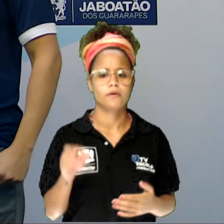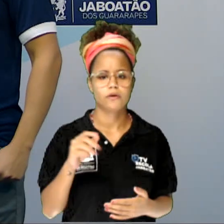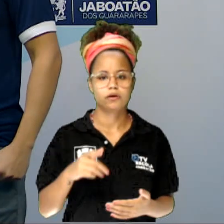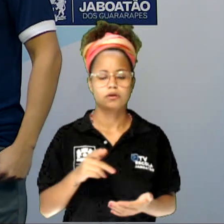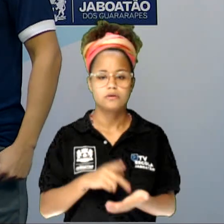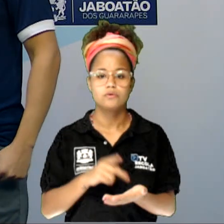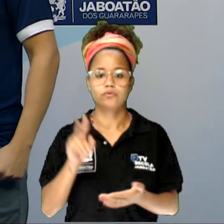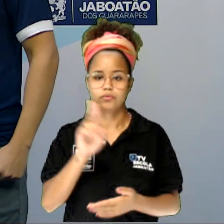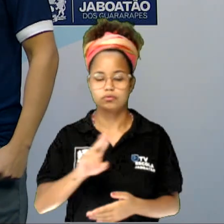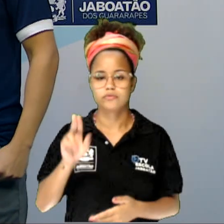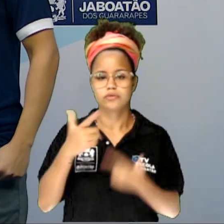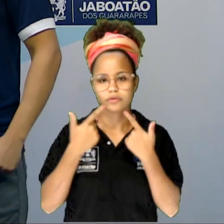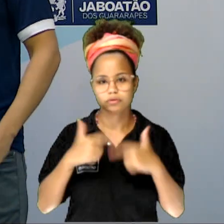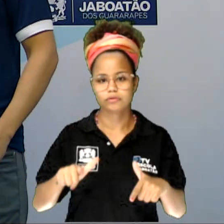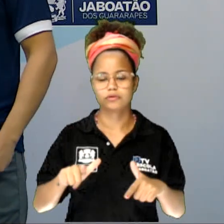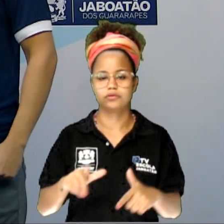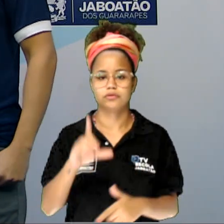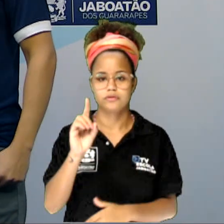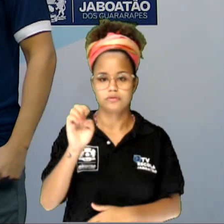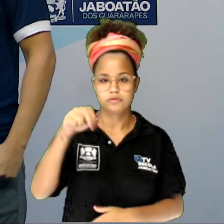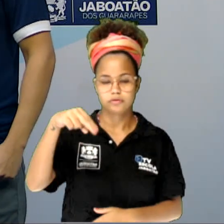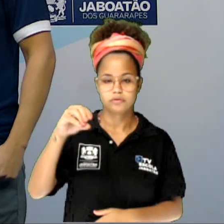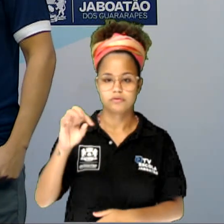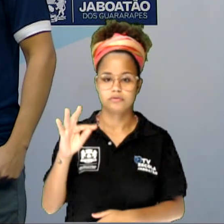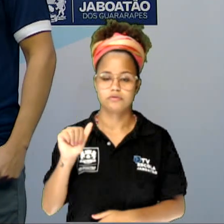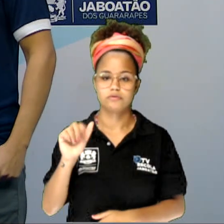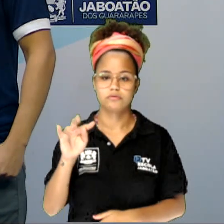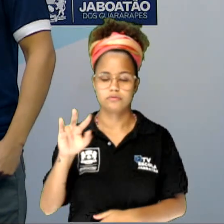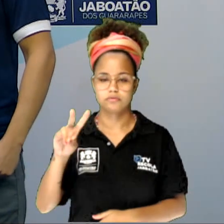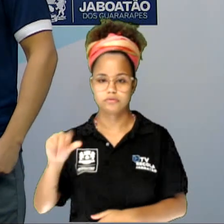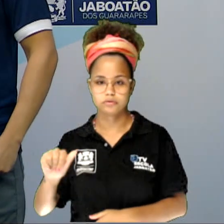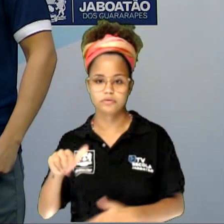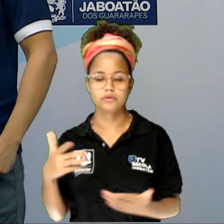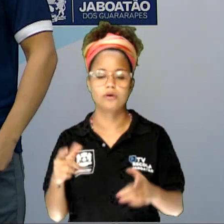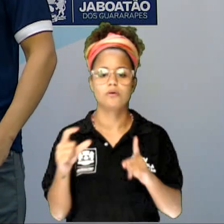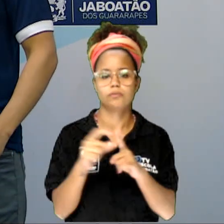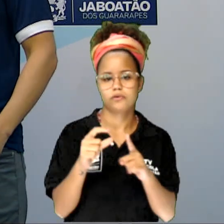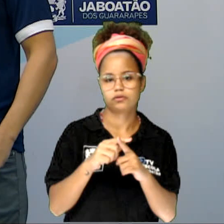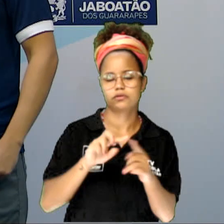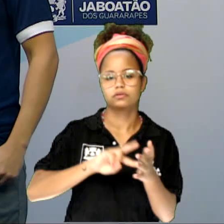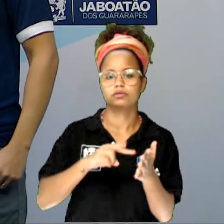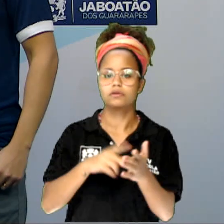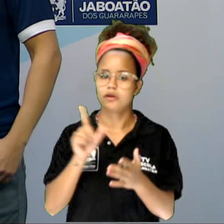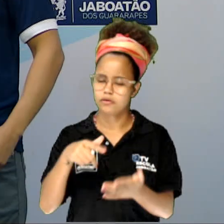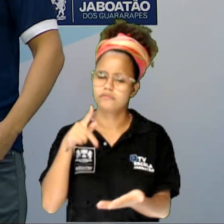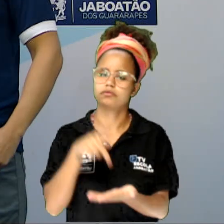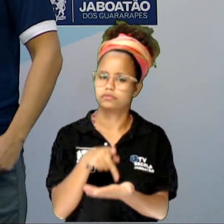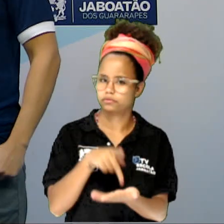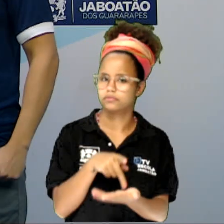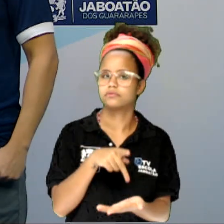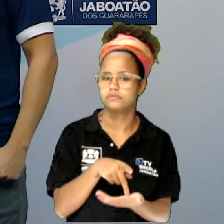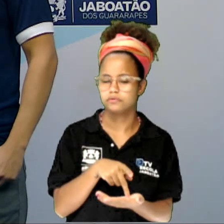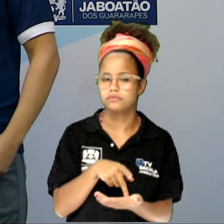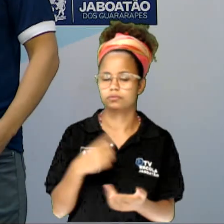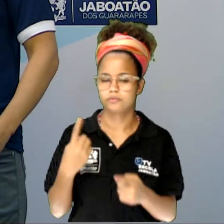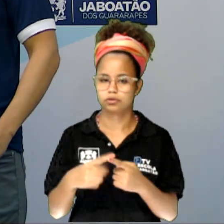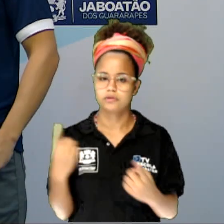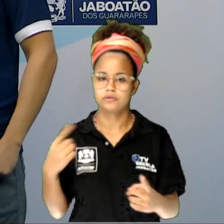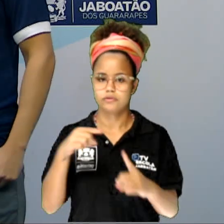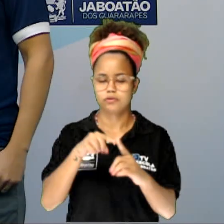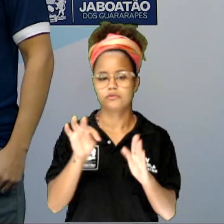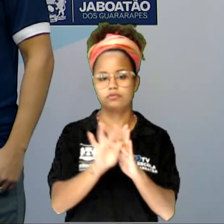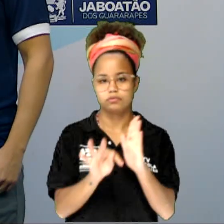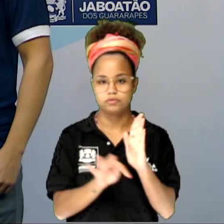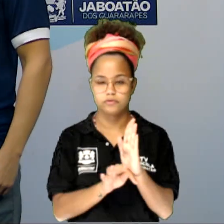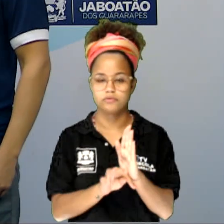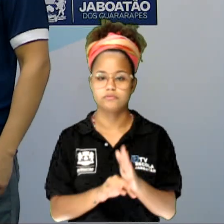linguagem denotativa, em que as palavras que ele está empregando se apliquem ao sentido real, tornando o texto objetivo e mais